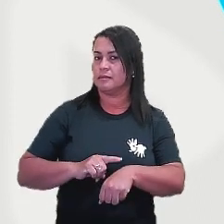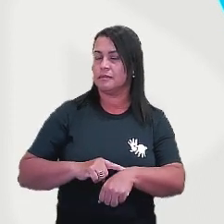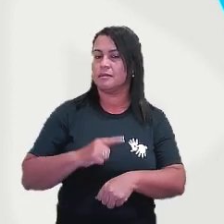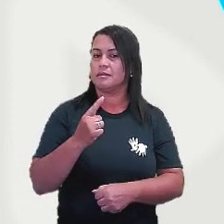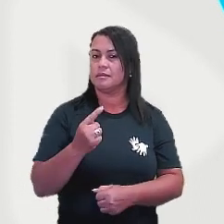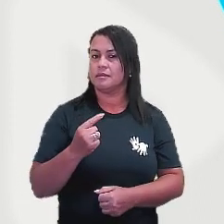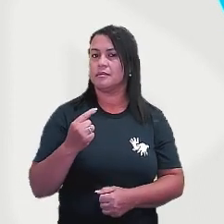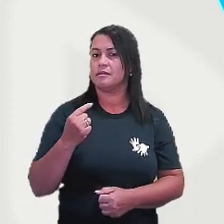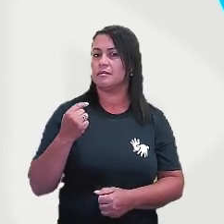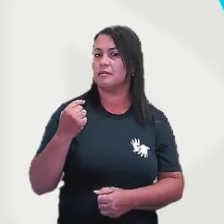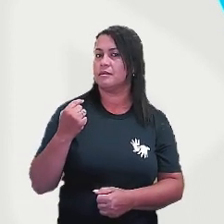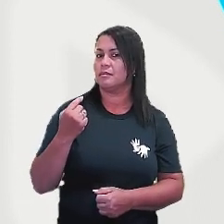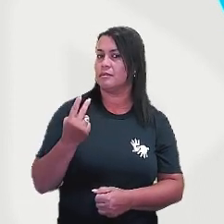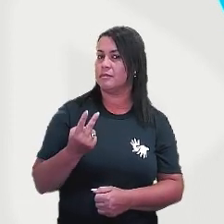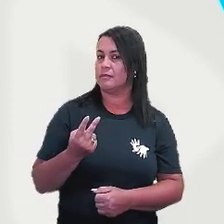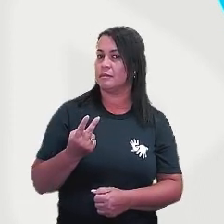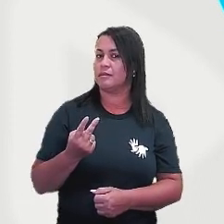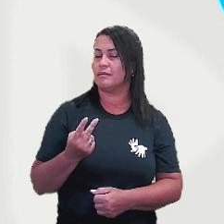1,